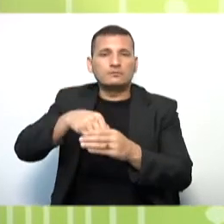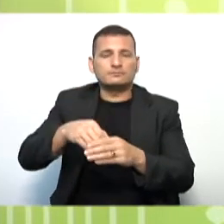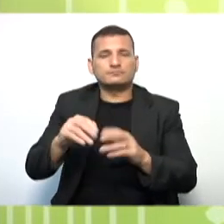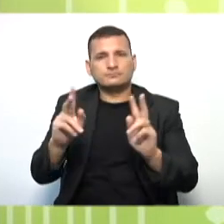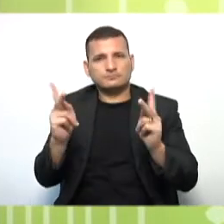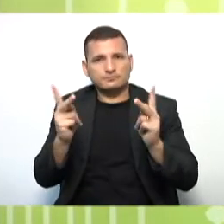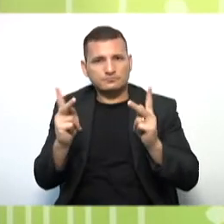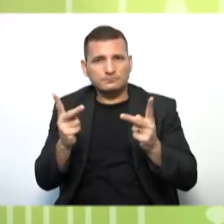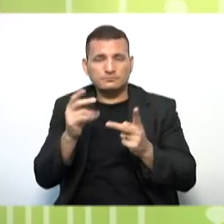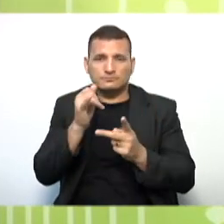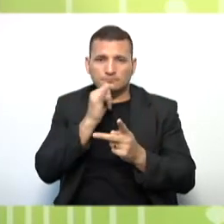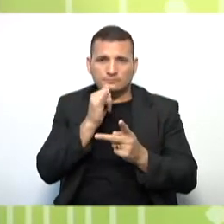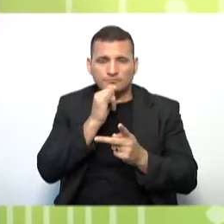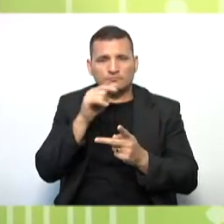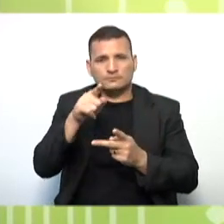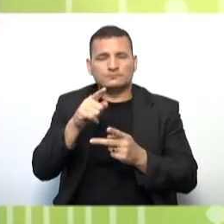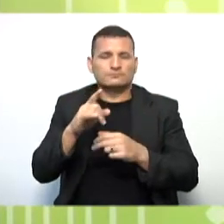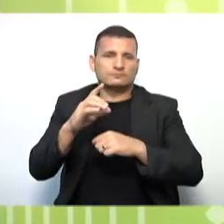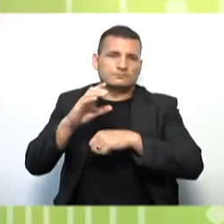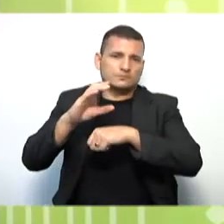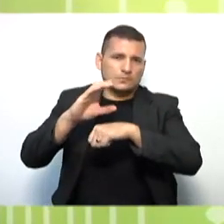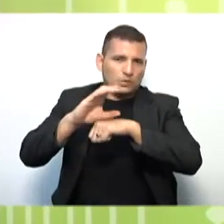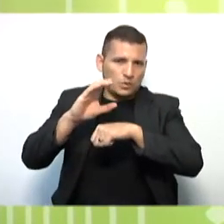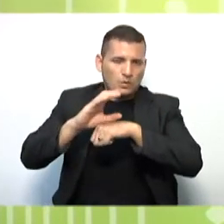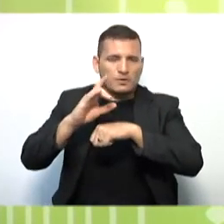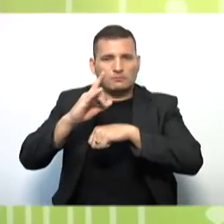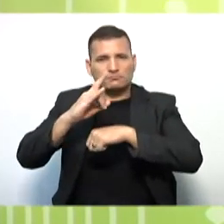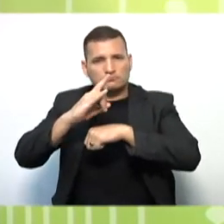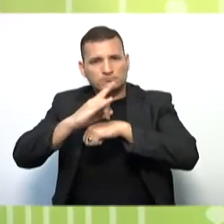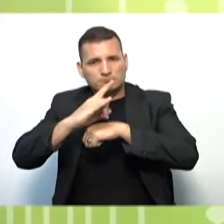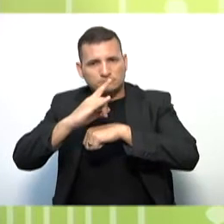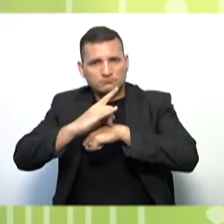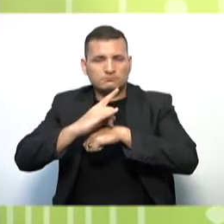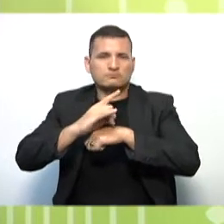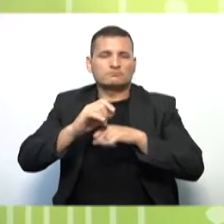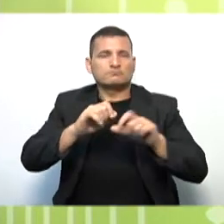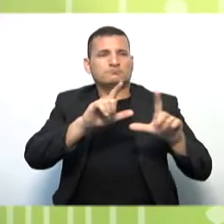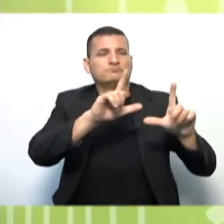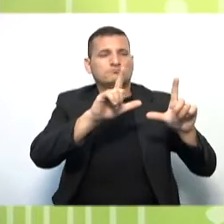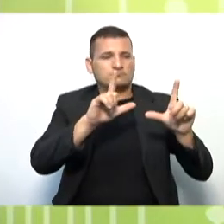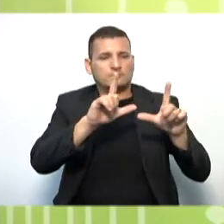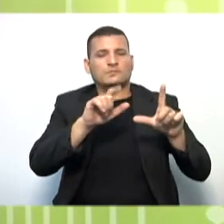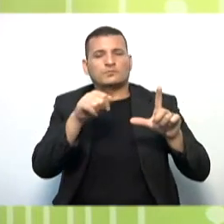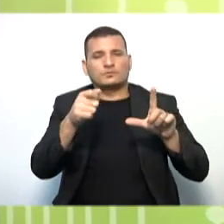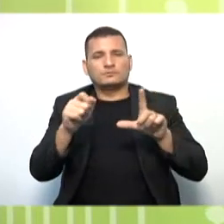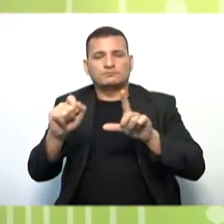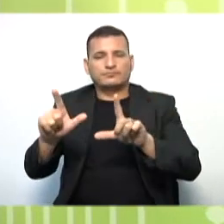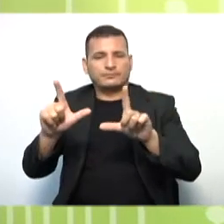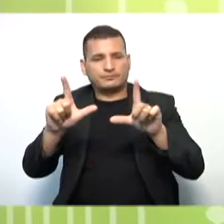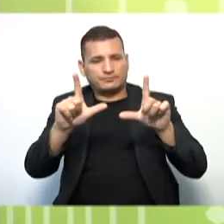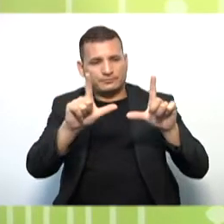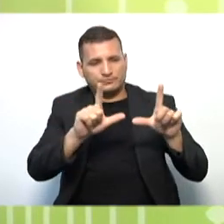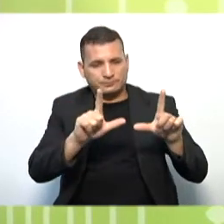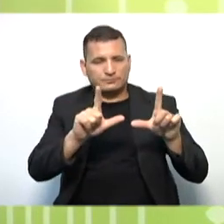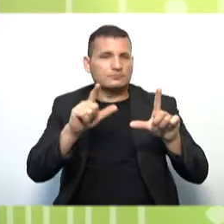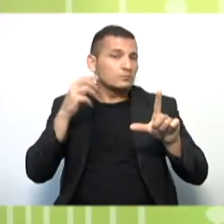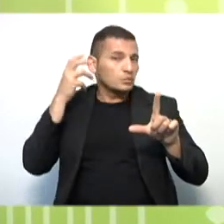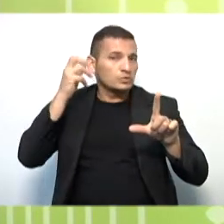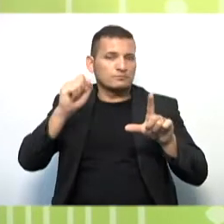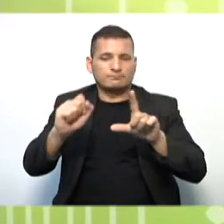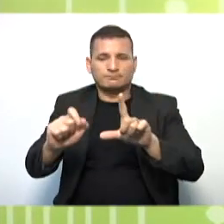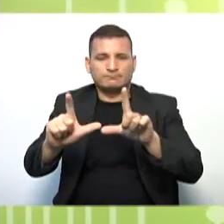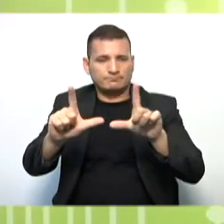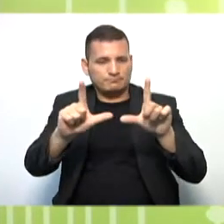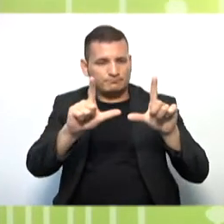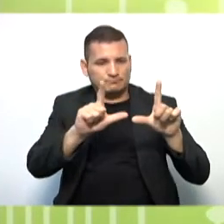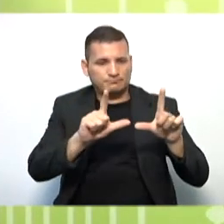for abrindo um navegador, aí você abre depois um jogo, depois você abre um player de música e por aí vai,